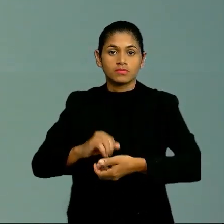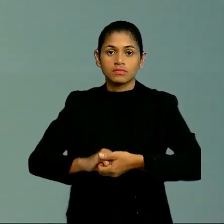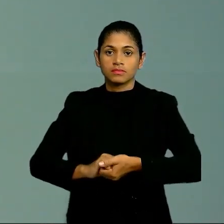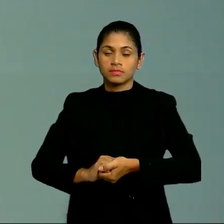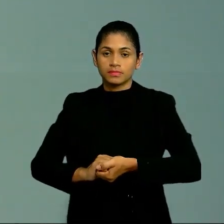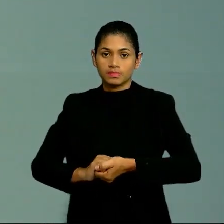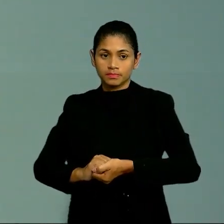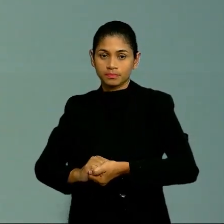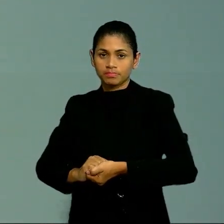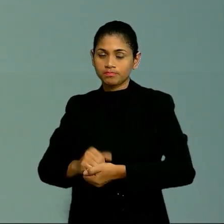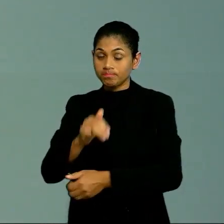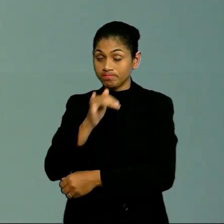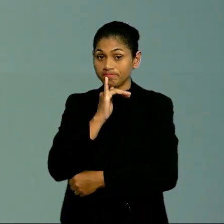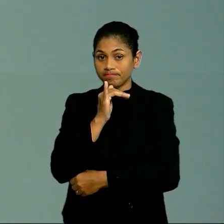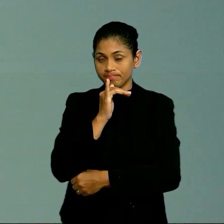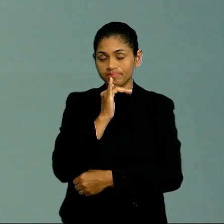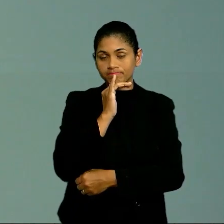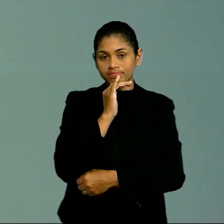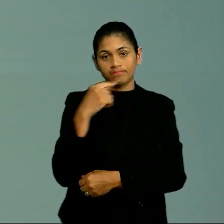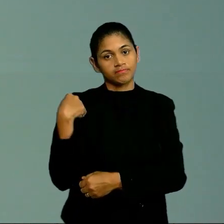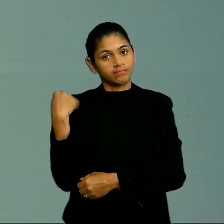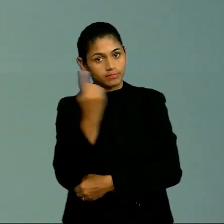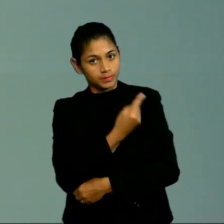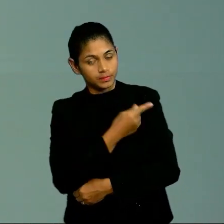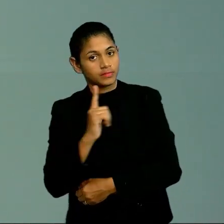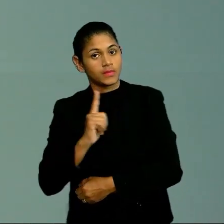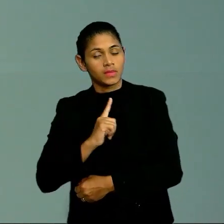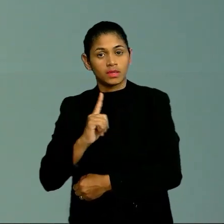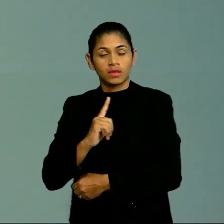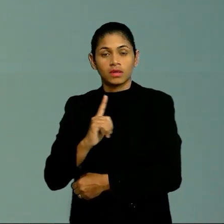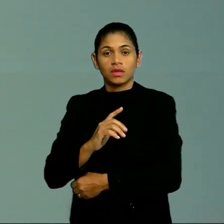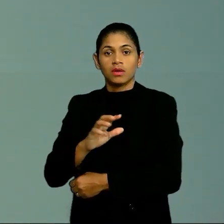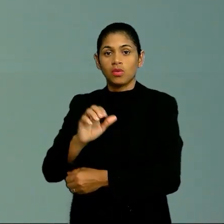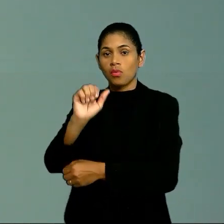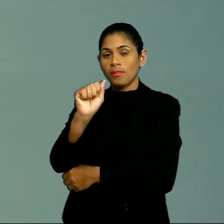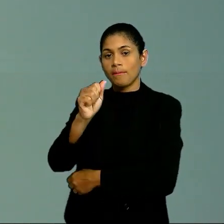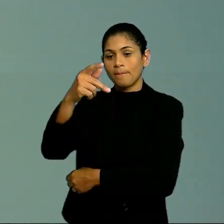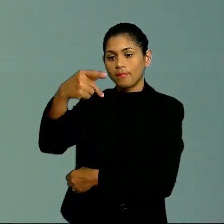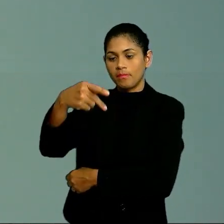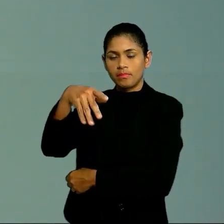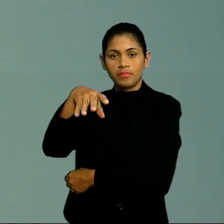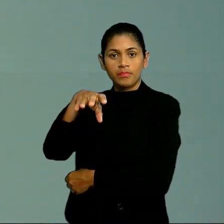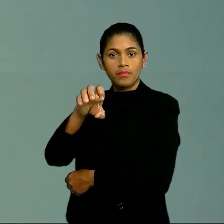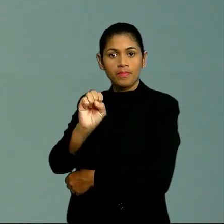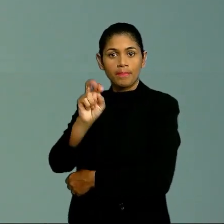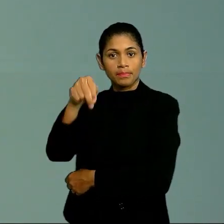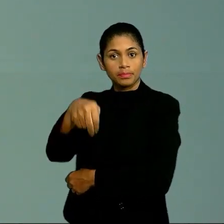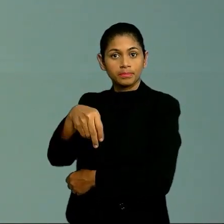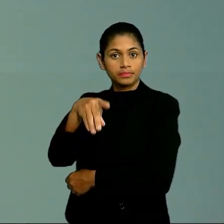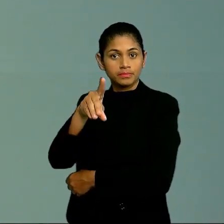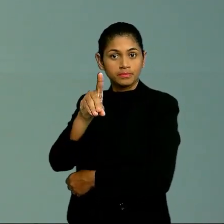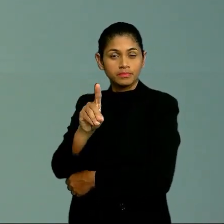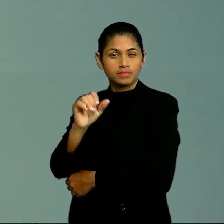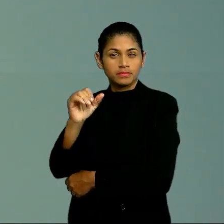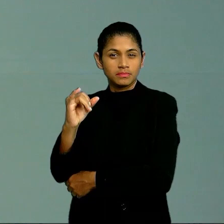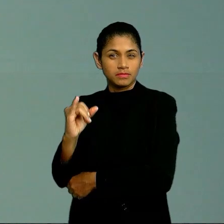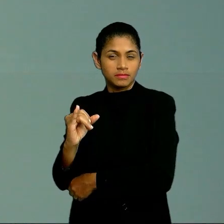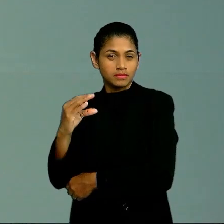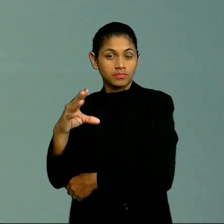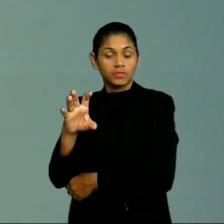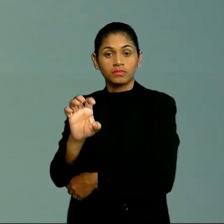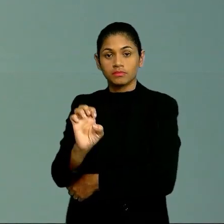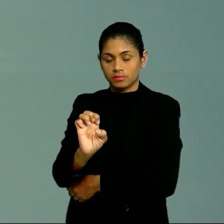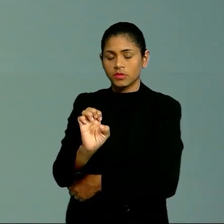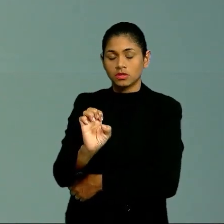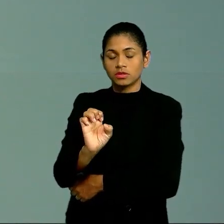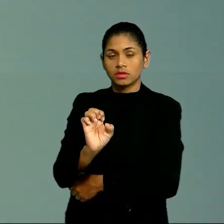Exemplo clássico que a gente tem, né, pessoal, é o apêndice no homem. A gente sabe que esse apêndice, né, que inclusive